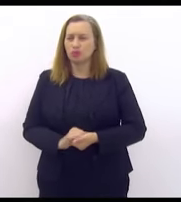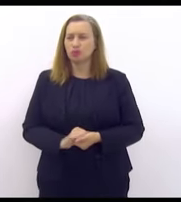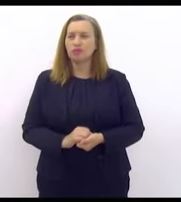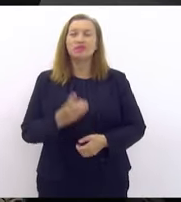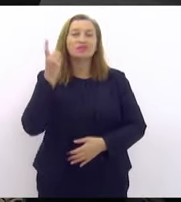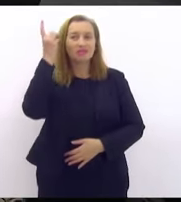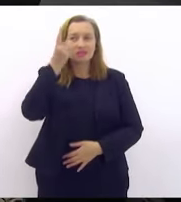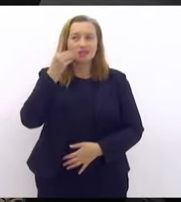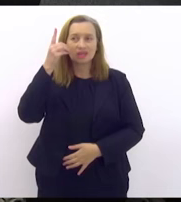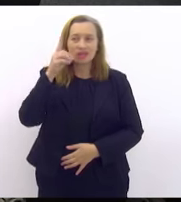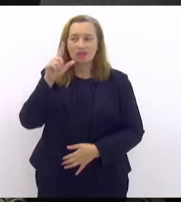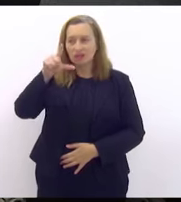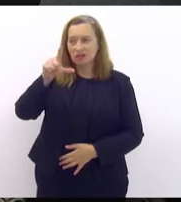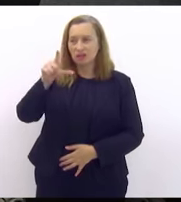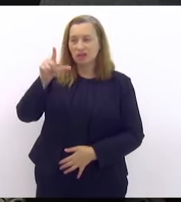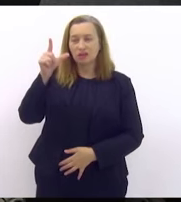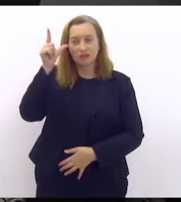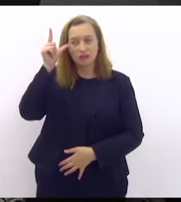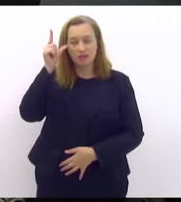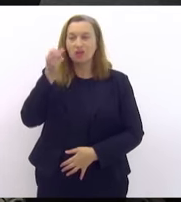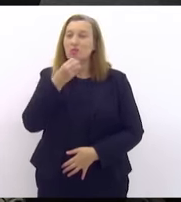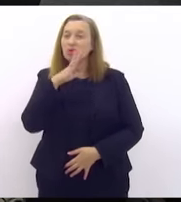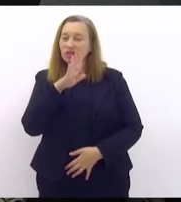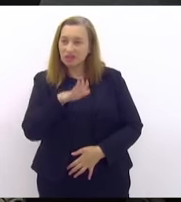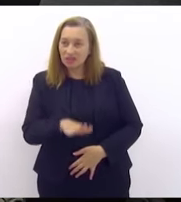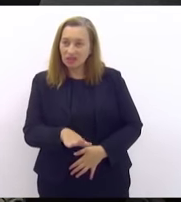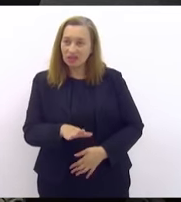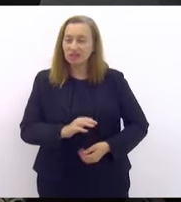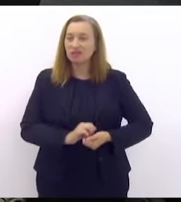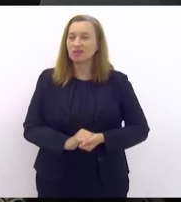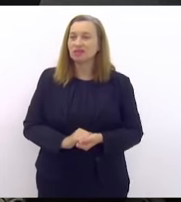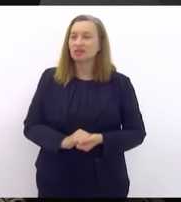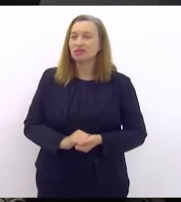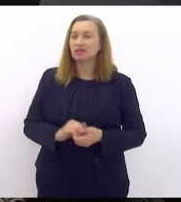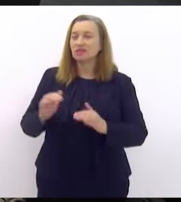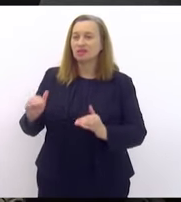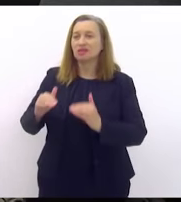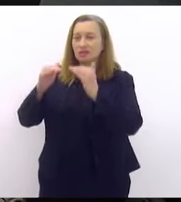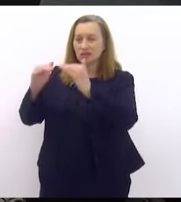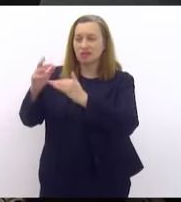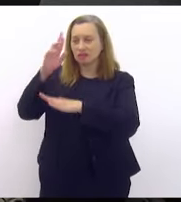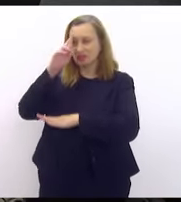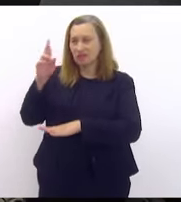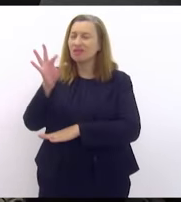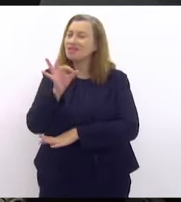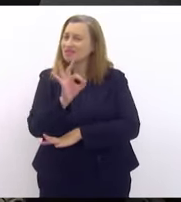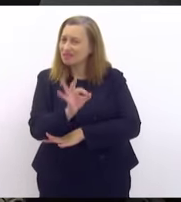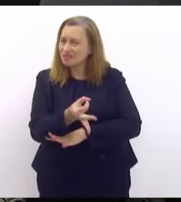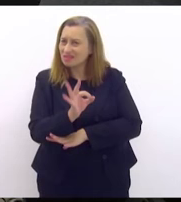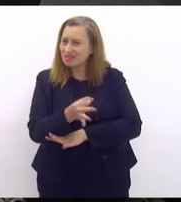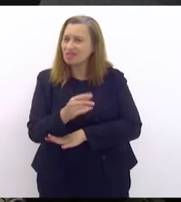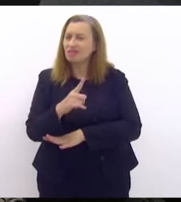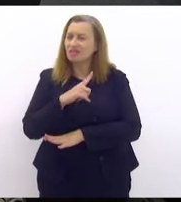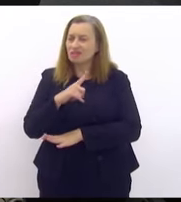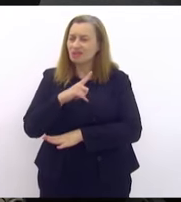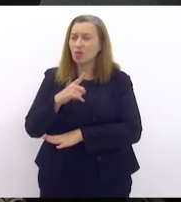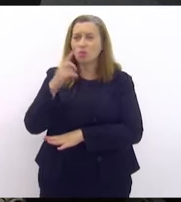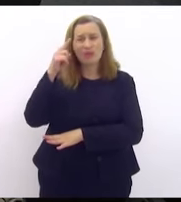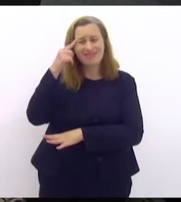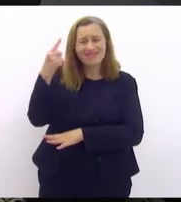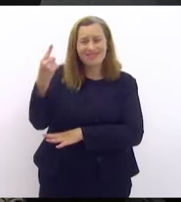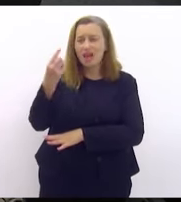Deputada Lucinha, boa tarde. E Vossa Excelência está coberta de razão e tem uma excelente